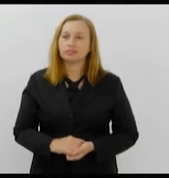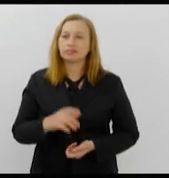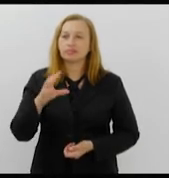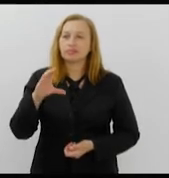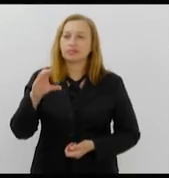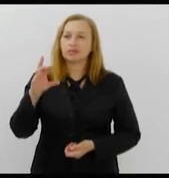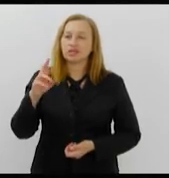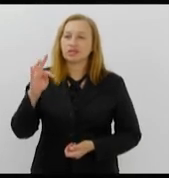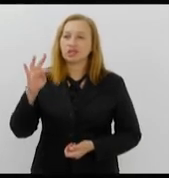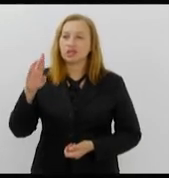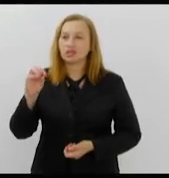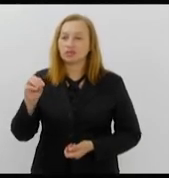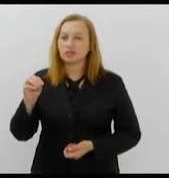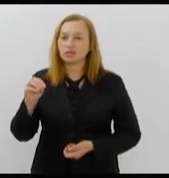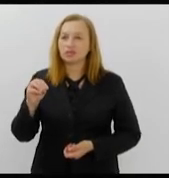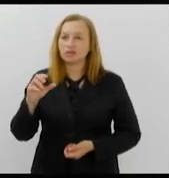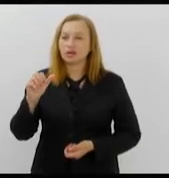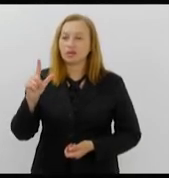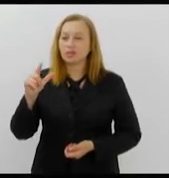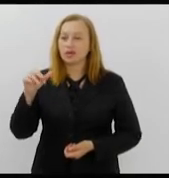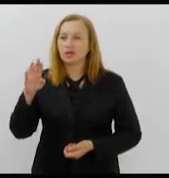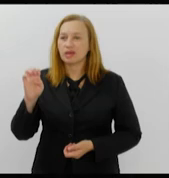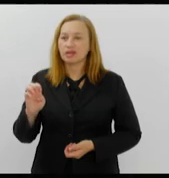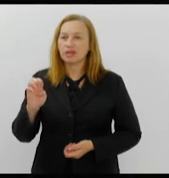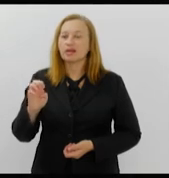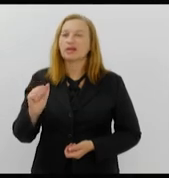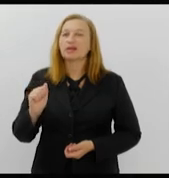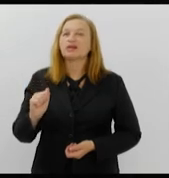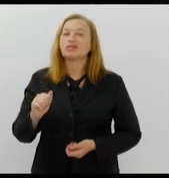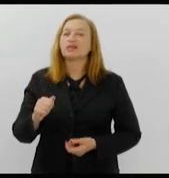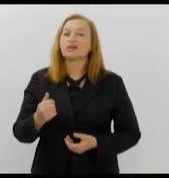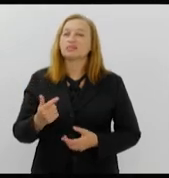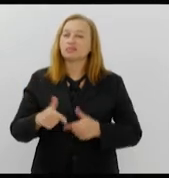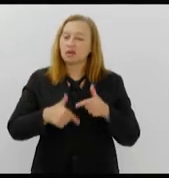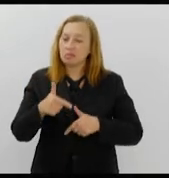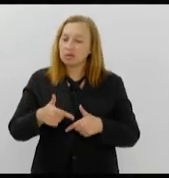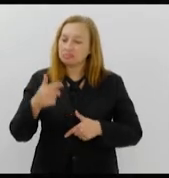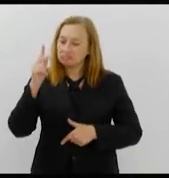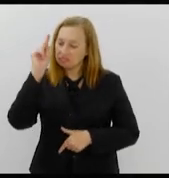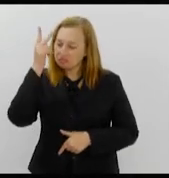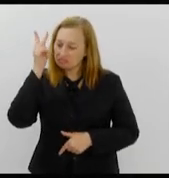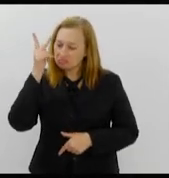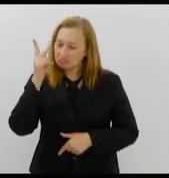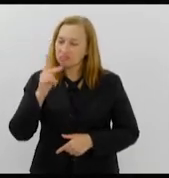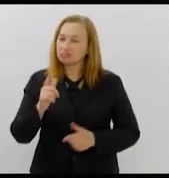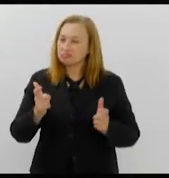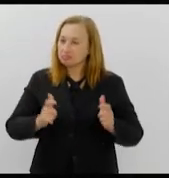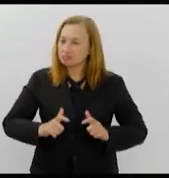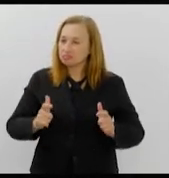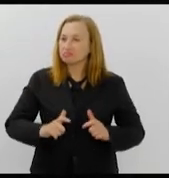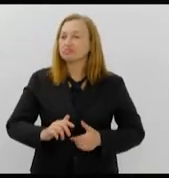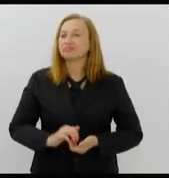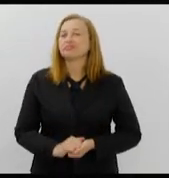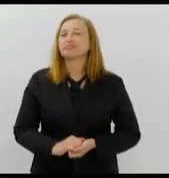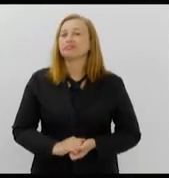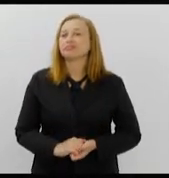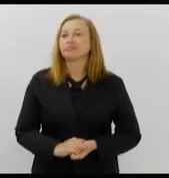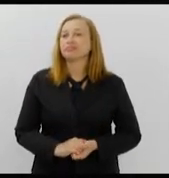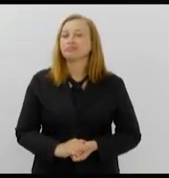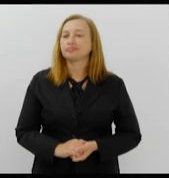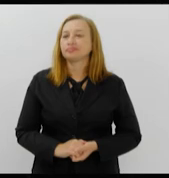Almeida vão fazer um mandato histórico em Barra do Piraí